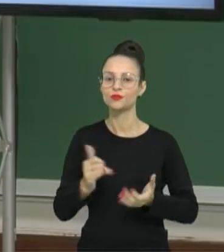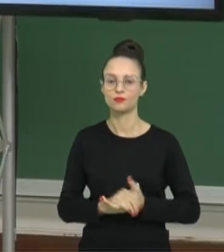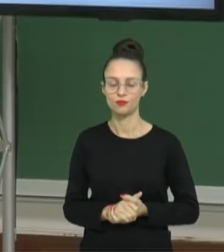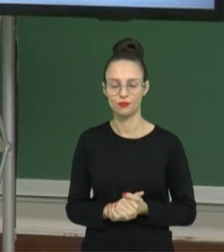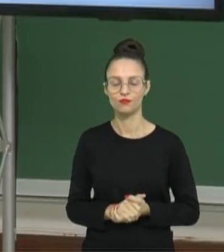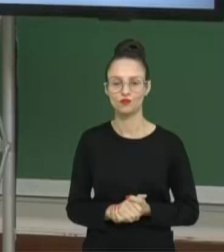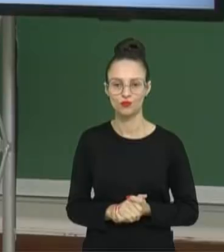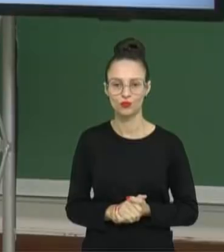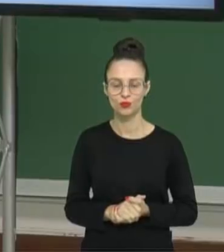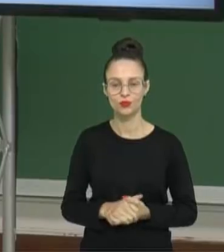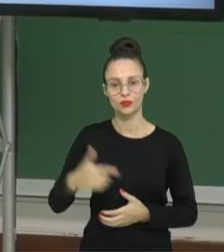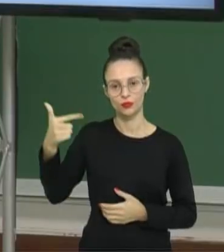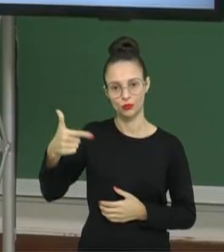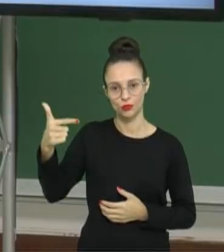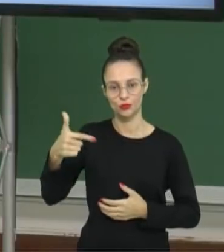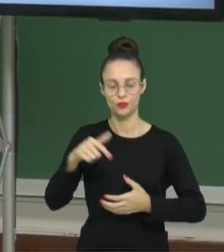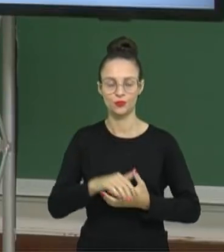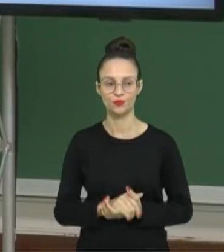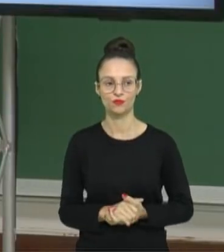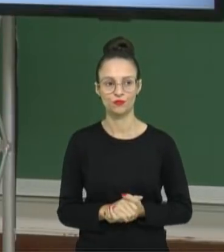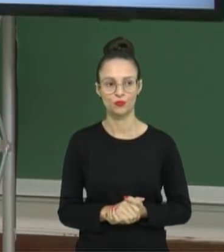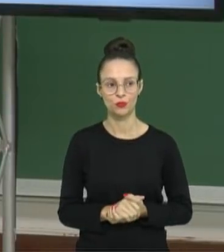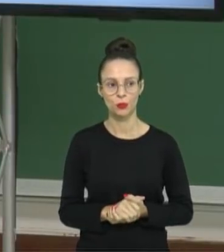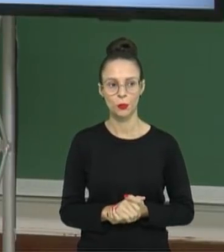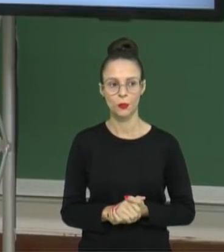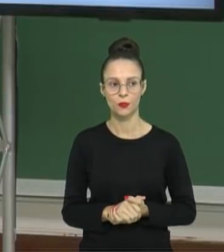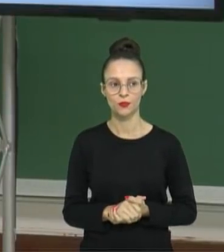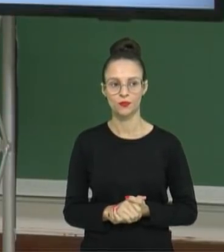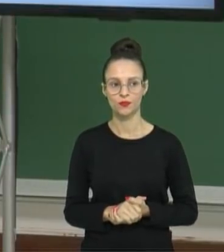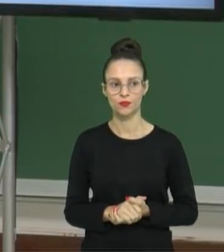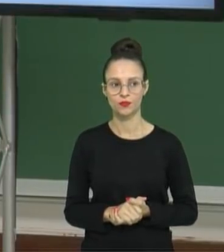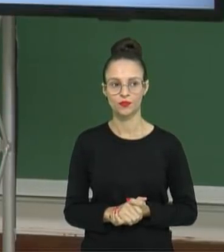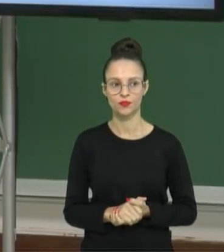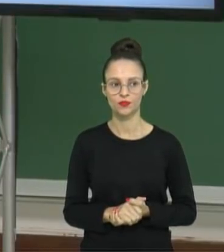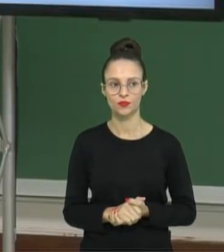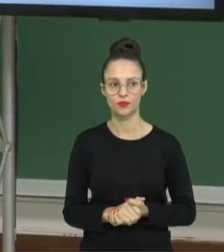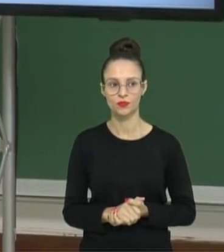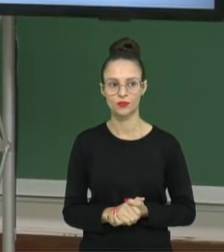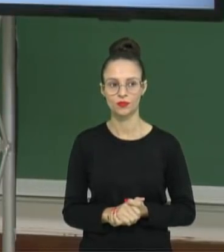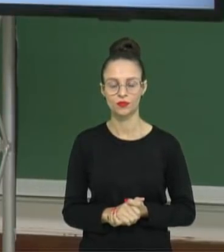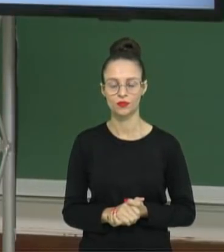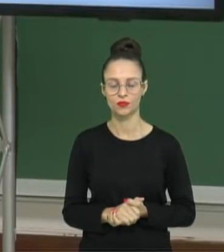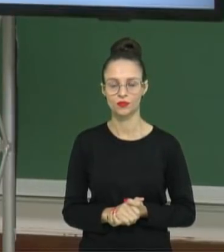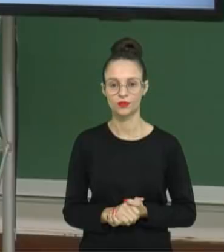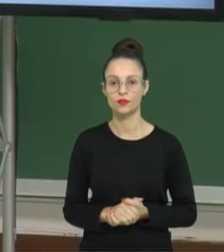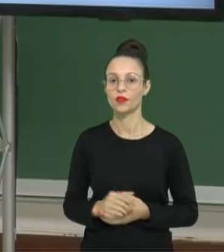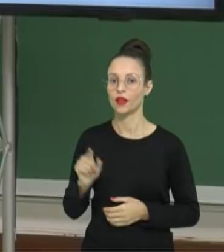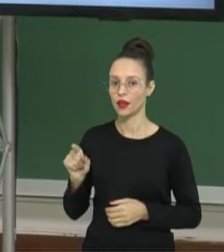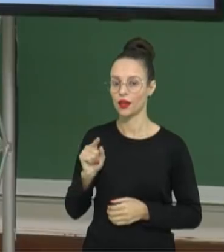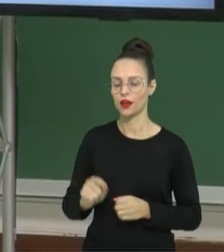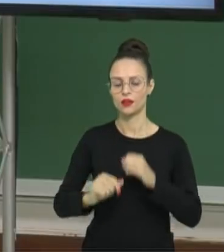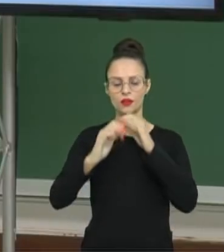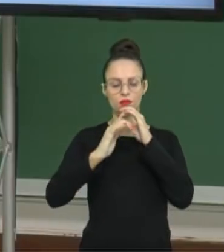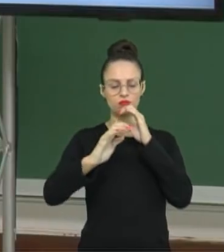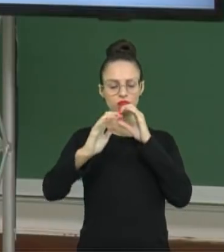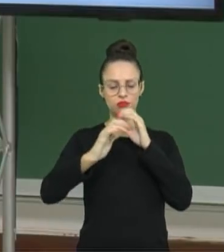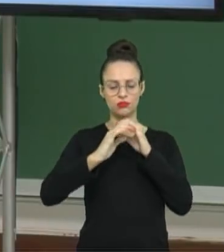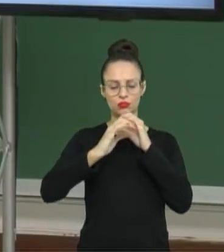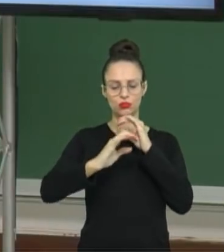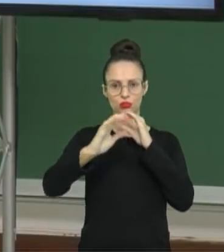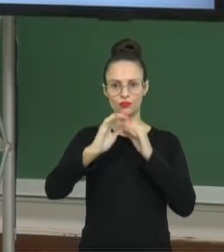parquinho. E a segunda? He is playing the trumpet. Ele está